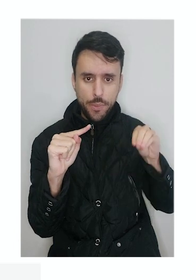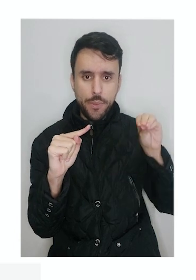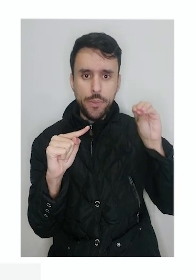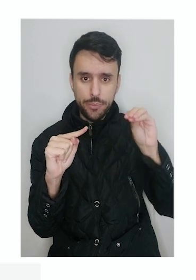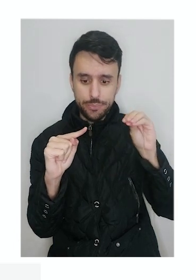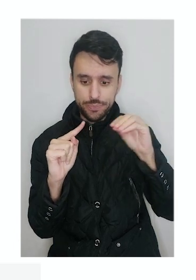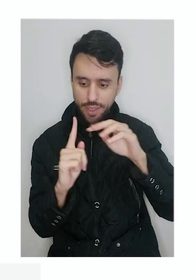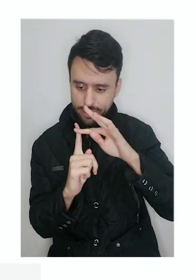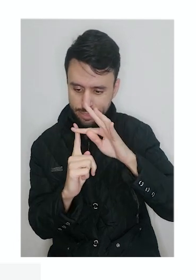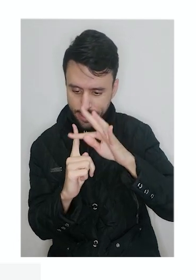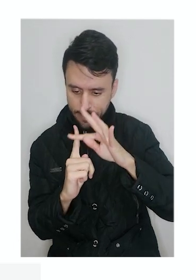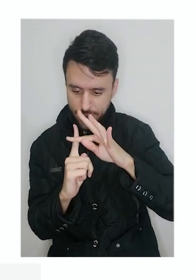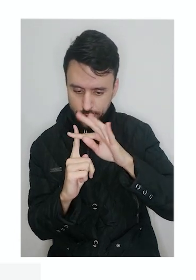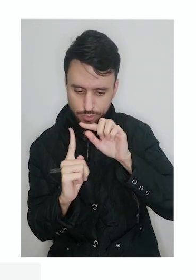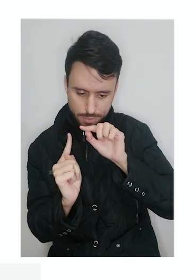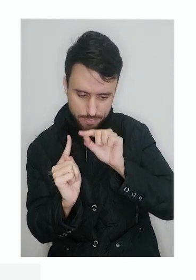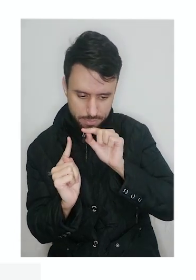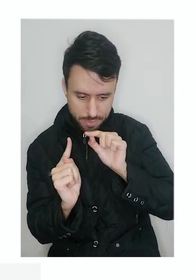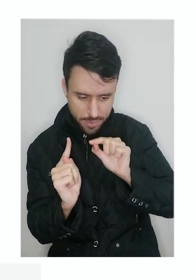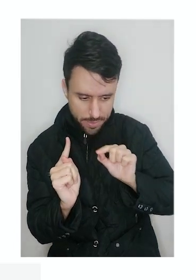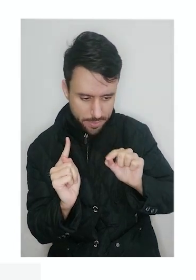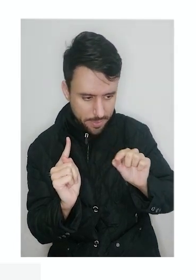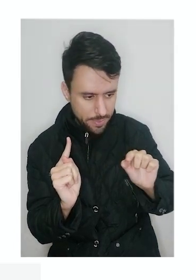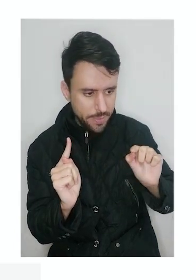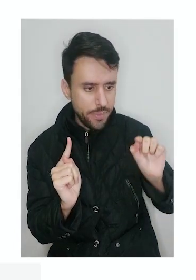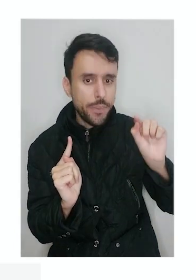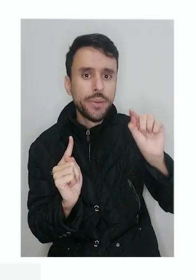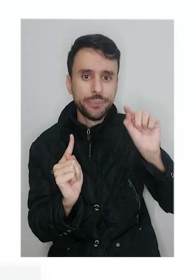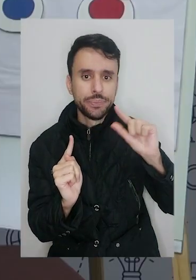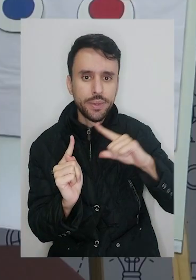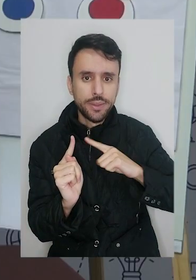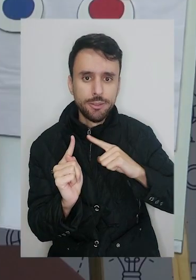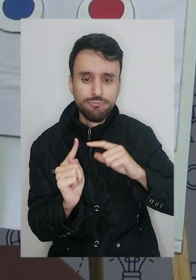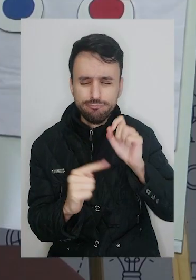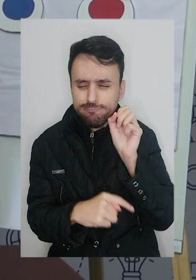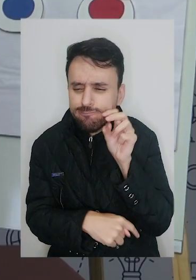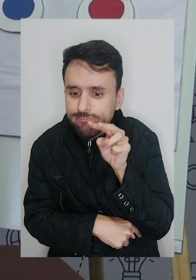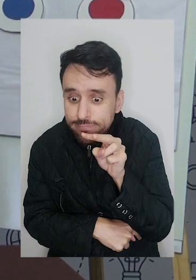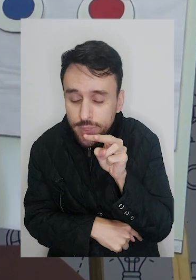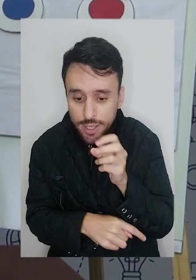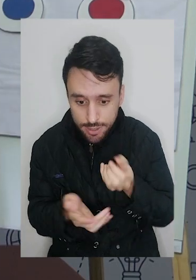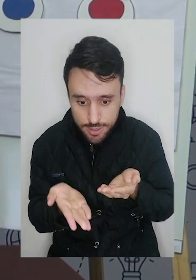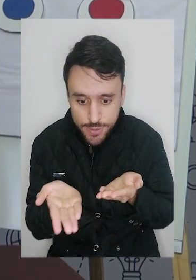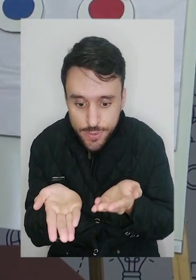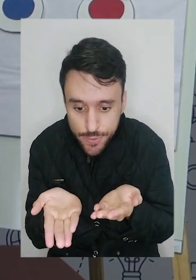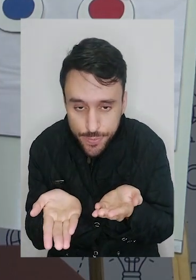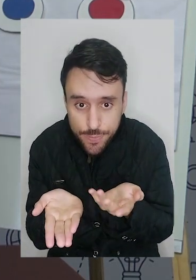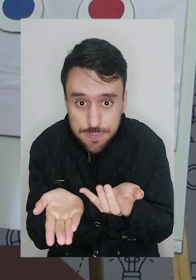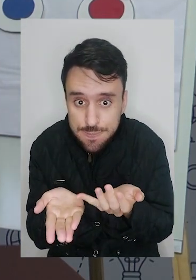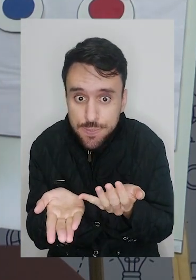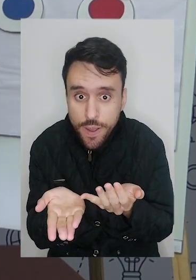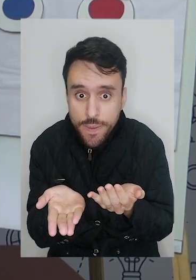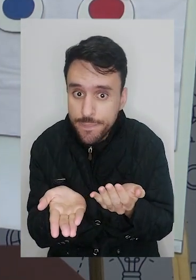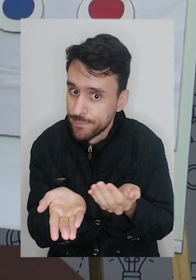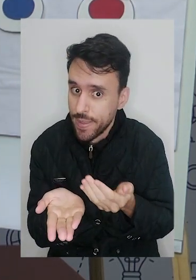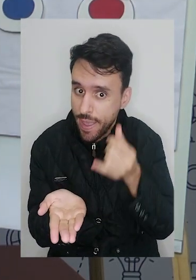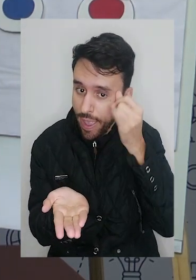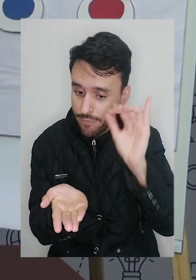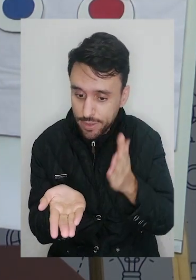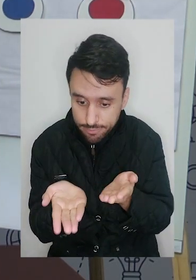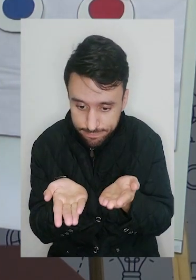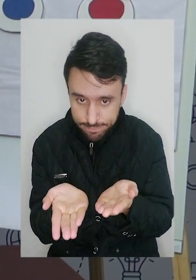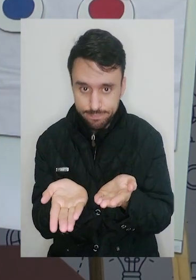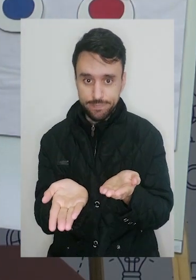tem várias temperaturas lá no forno? Lógico que a gente não pode se aproximar, né? Quando ele não estiver ligado. Olha só,